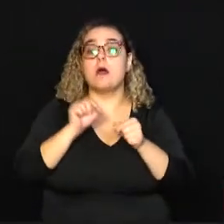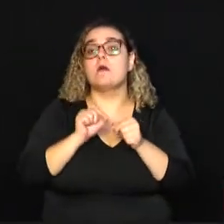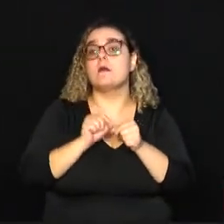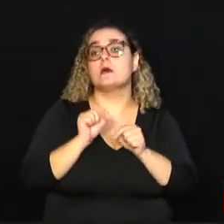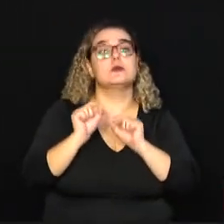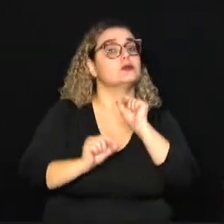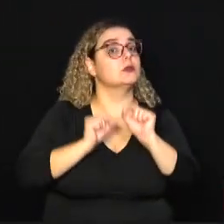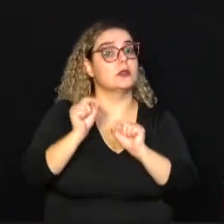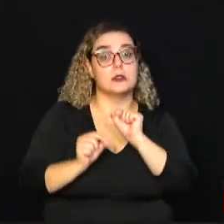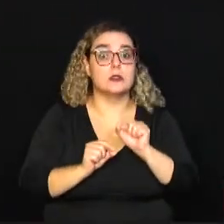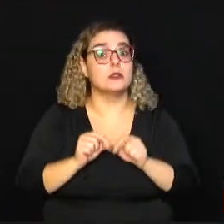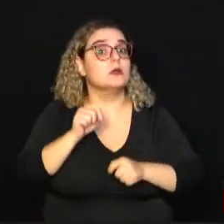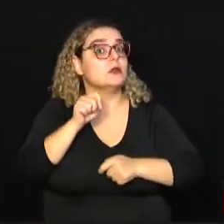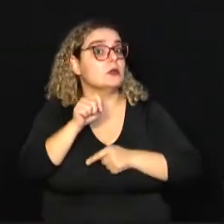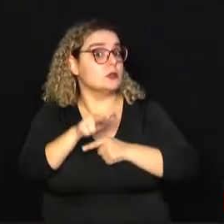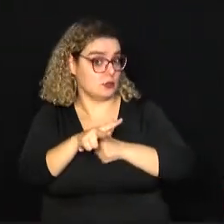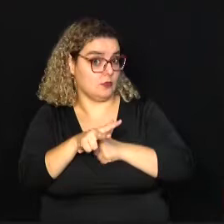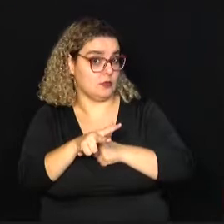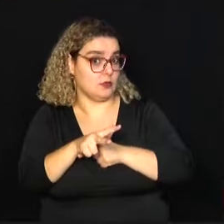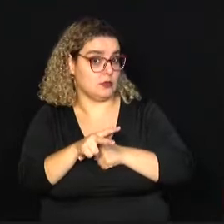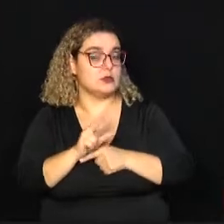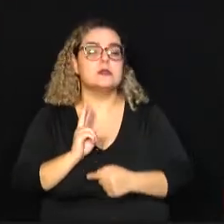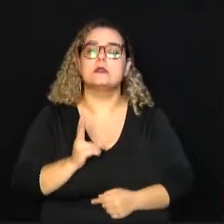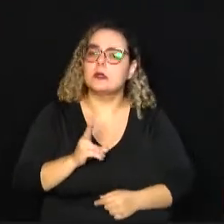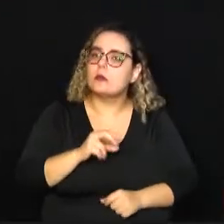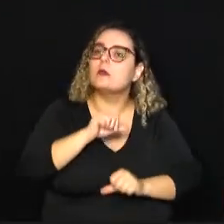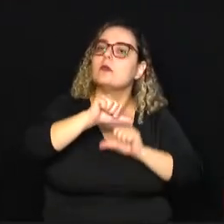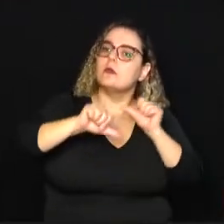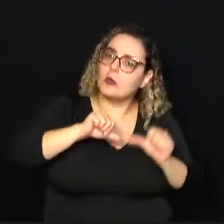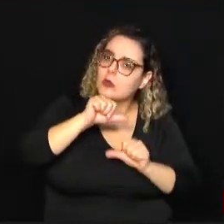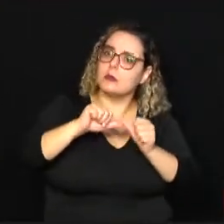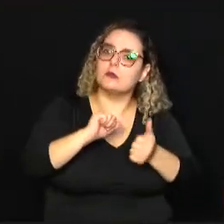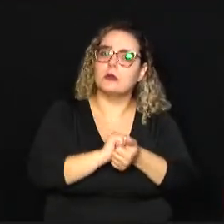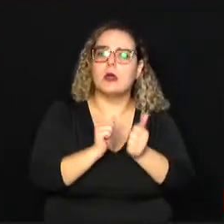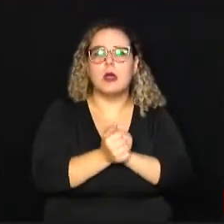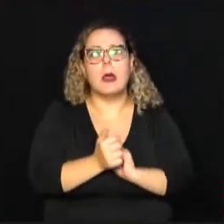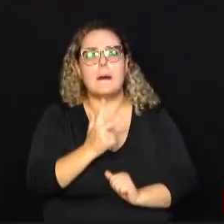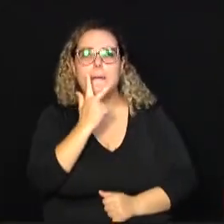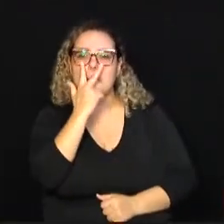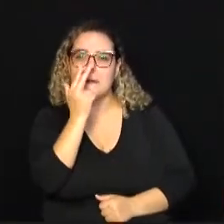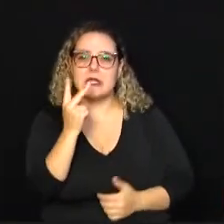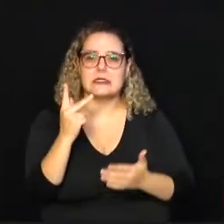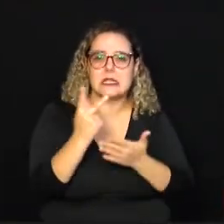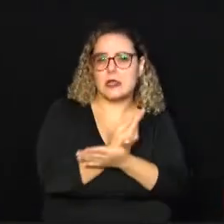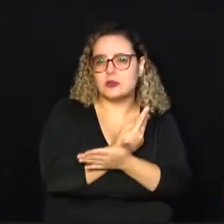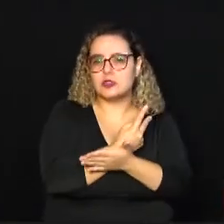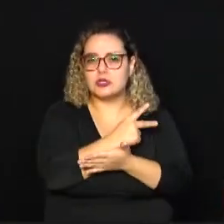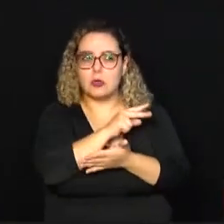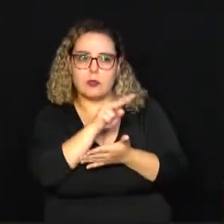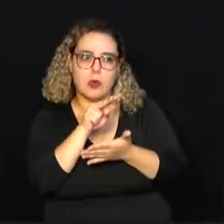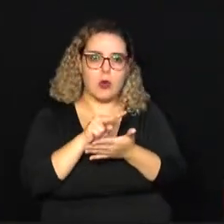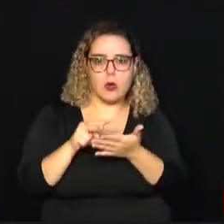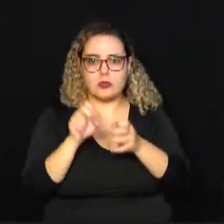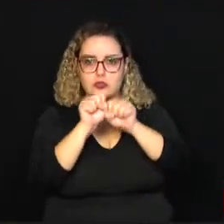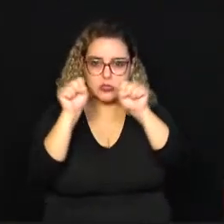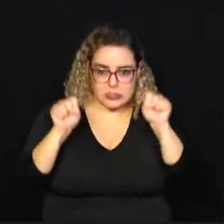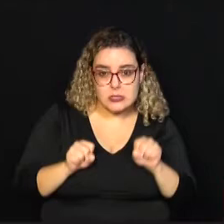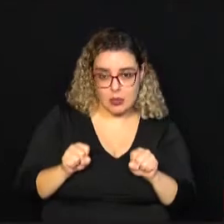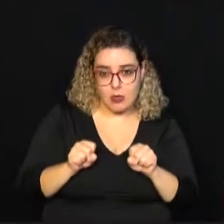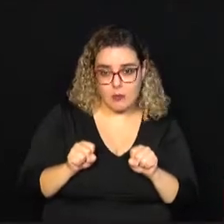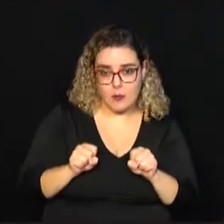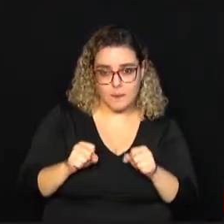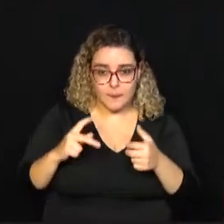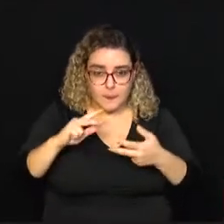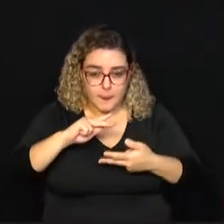vírus possa sofrer sempre algumas mutações, que são como se fossem erros de leitura, erros na reprodução do material genético, que